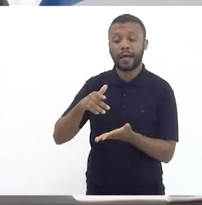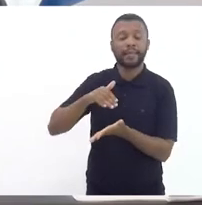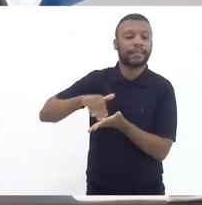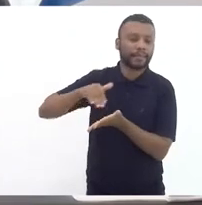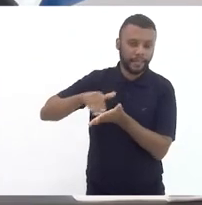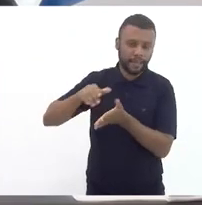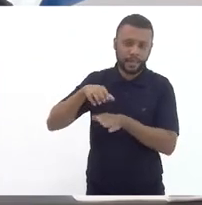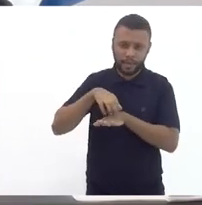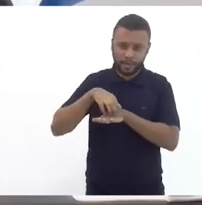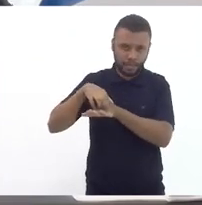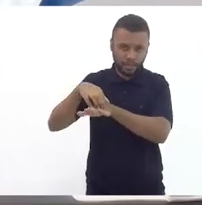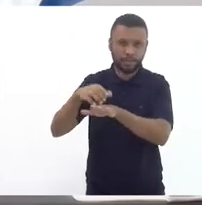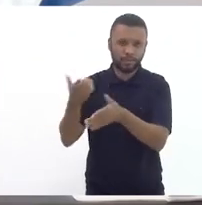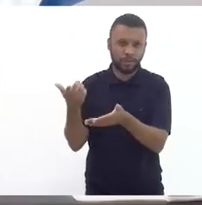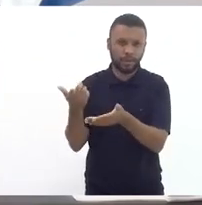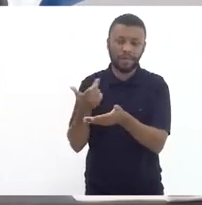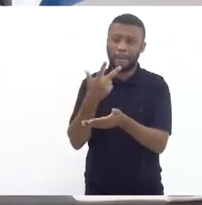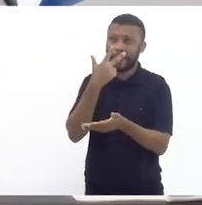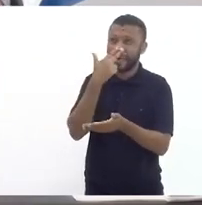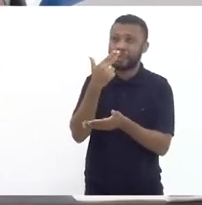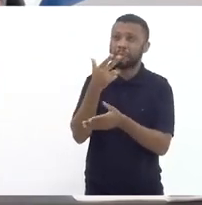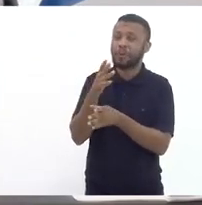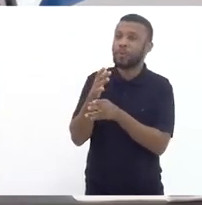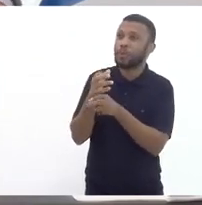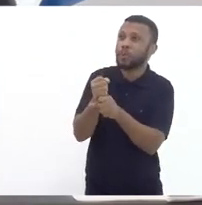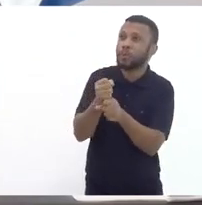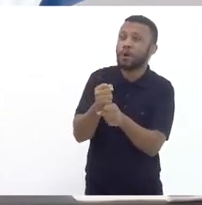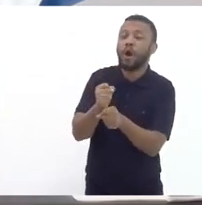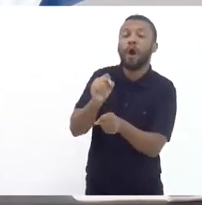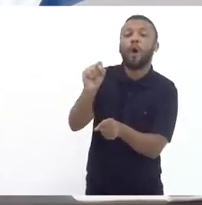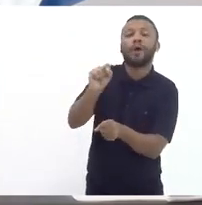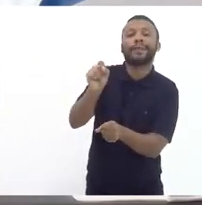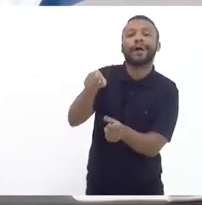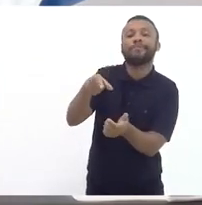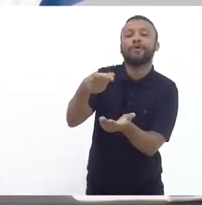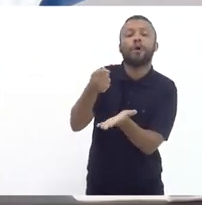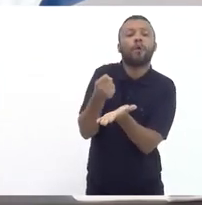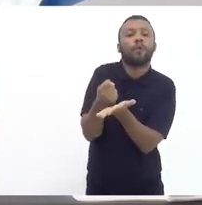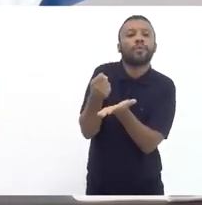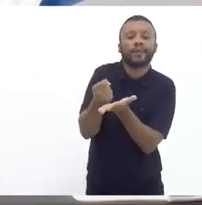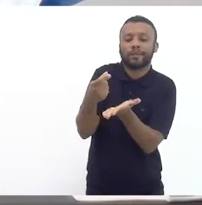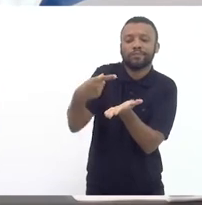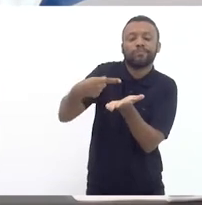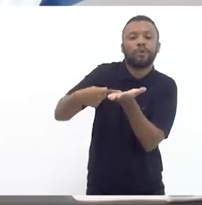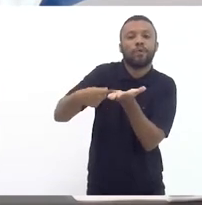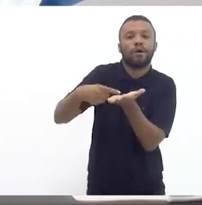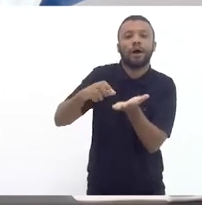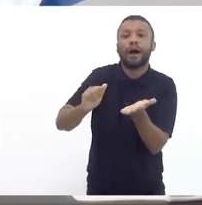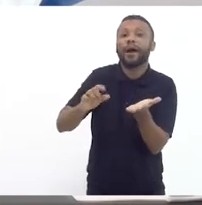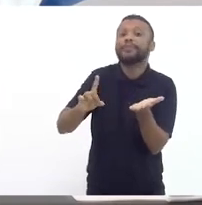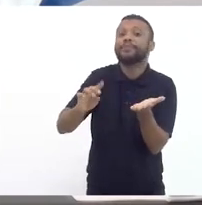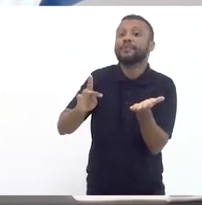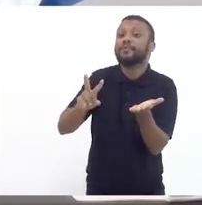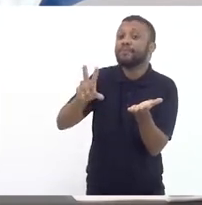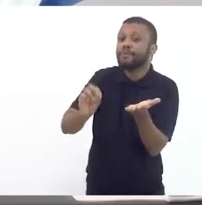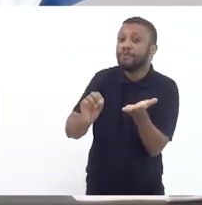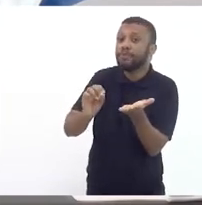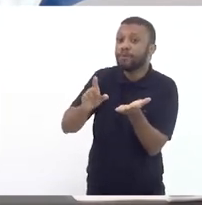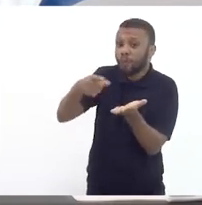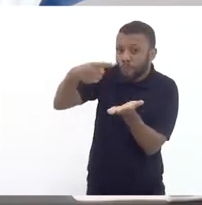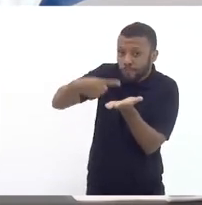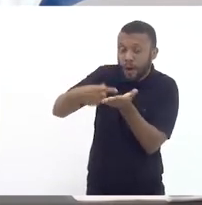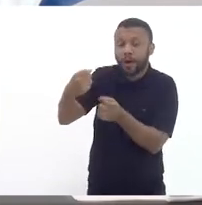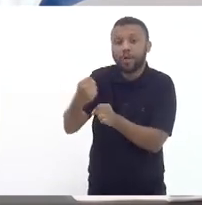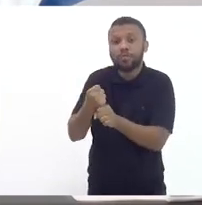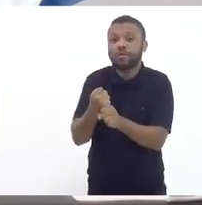Salvo engano, foi o 8º termo aditivo, celebrado em 2010, que